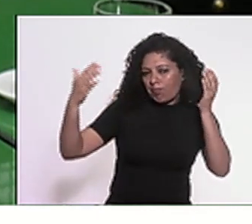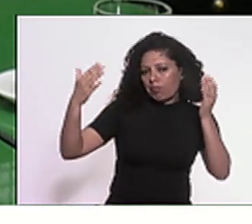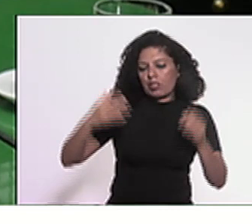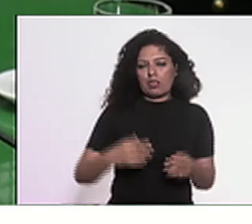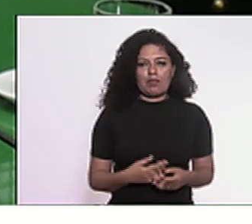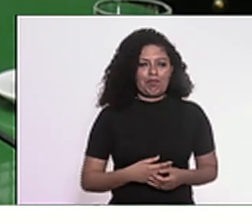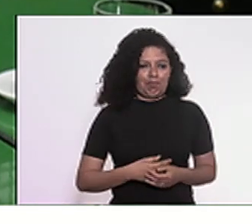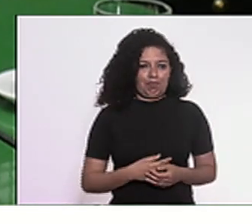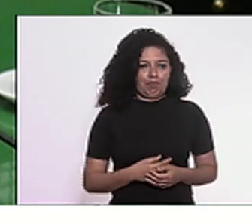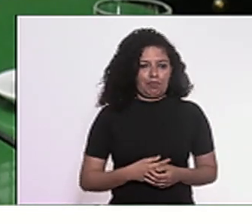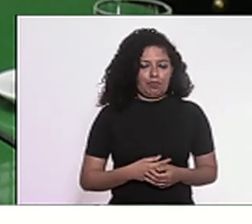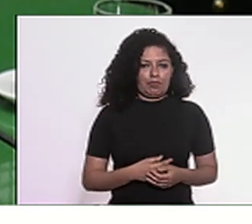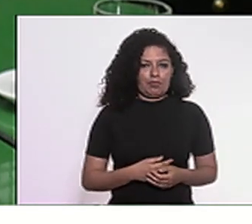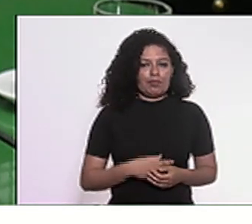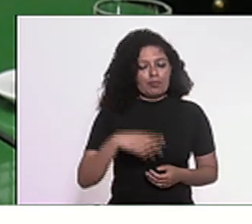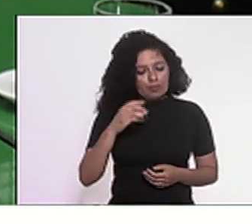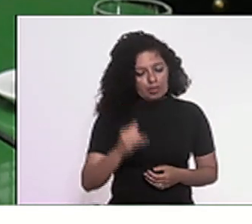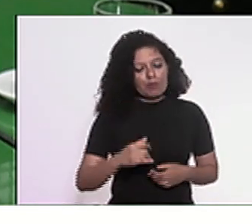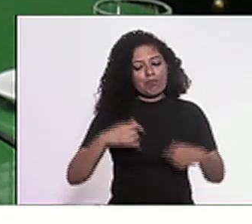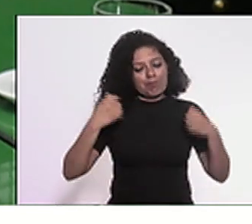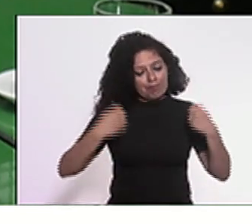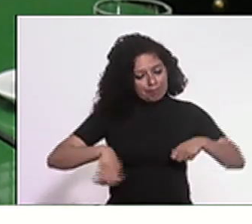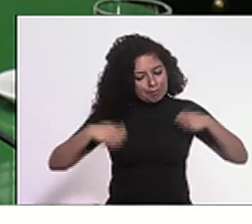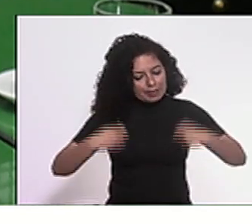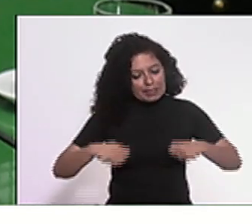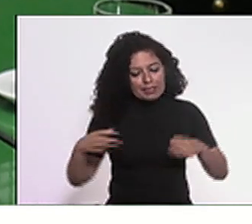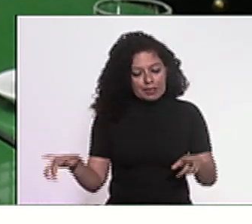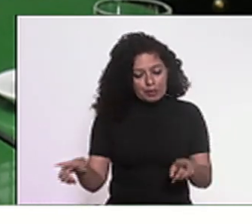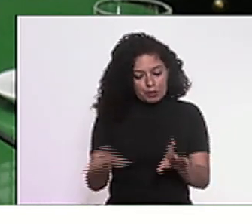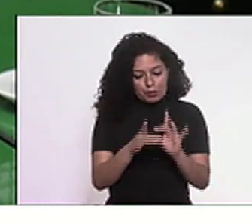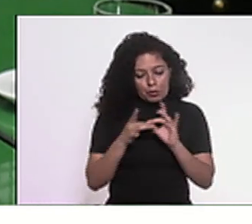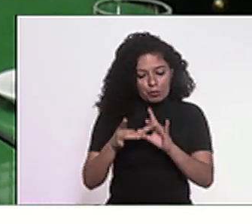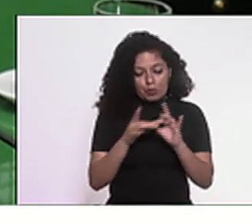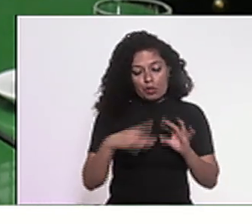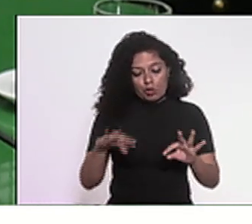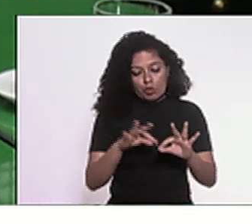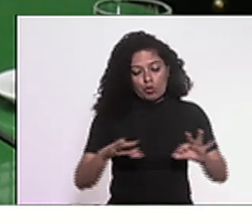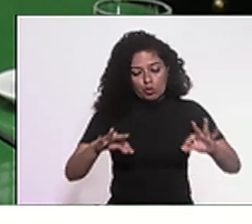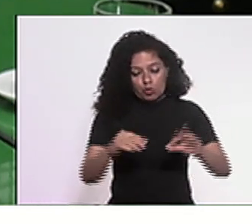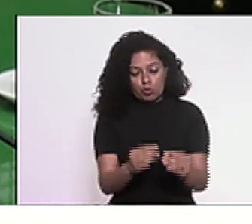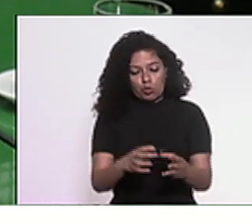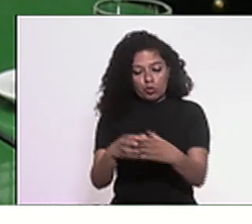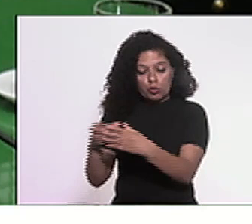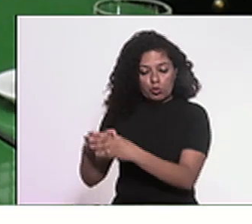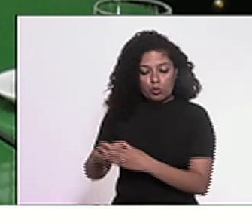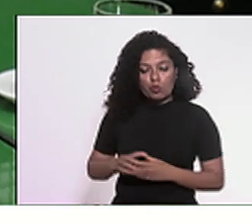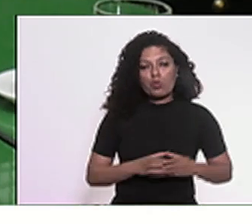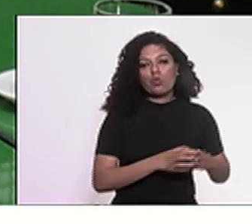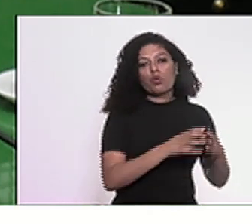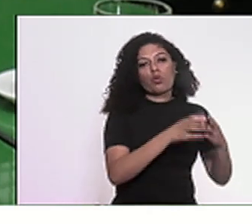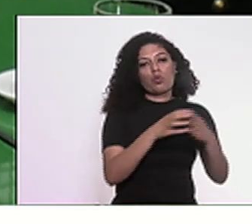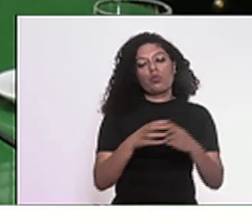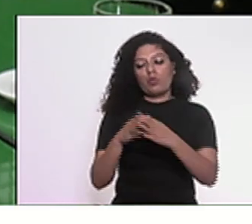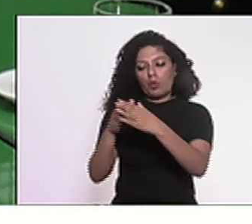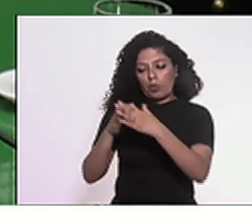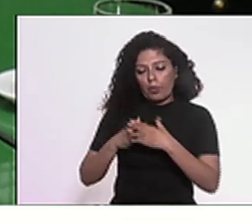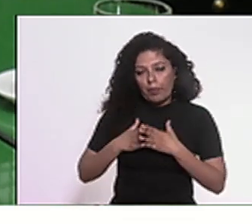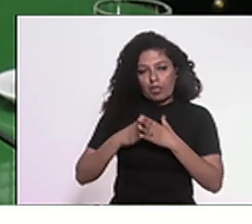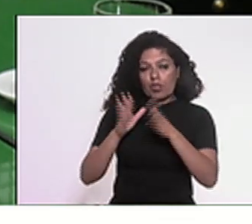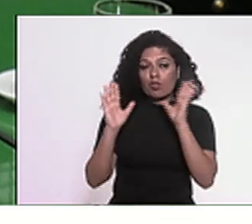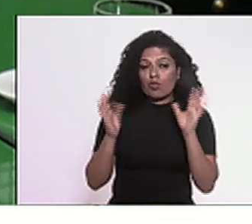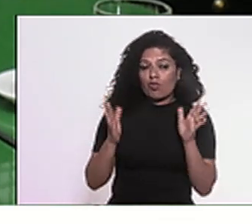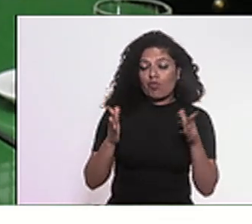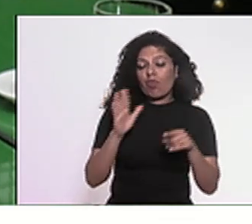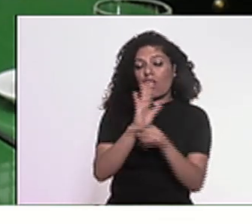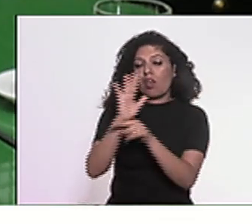assim, vai ser preciso de uma parceria entre todos os órgãos. Eu já desde já peço essa ajuda aqui